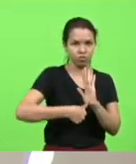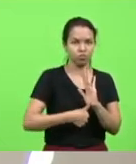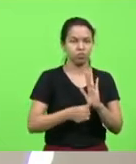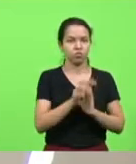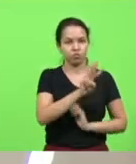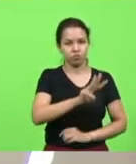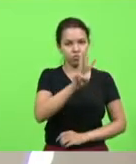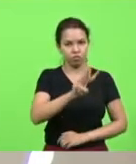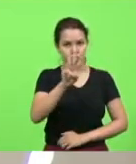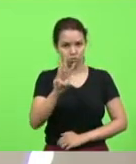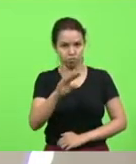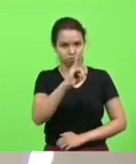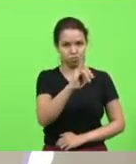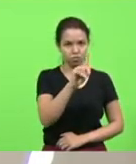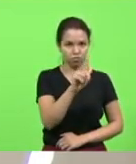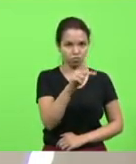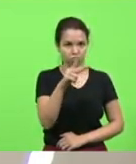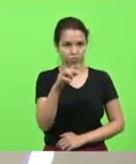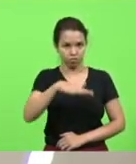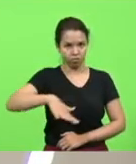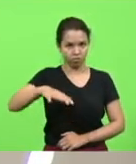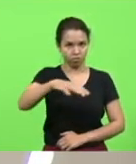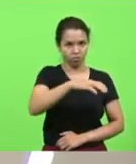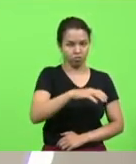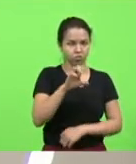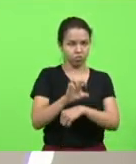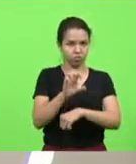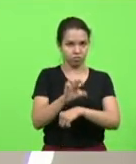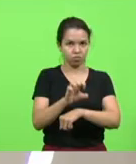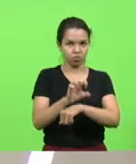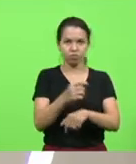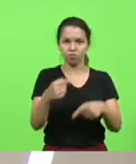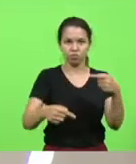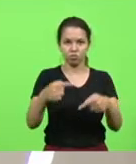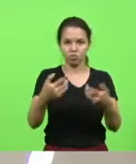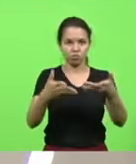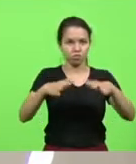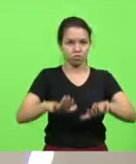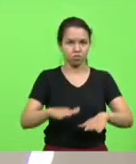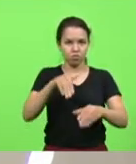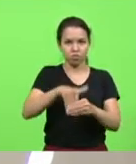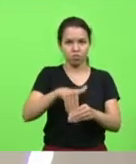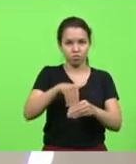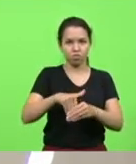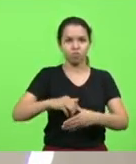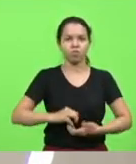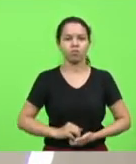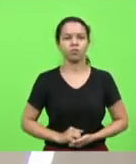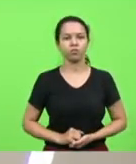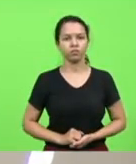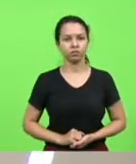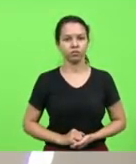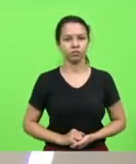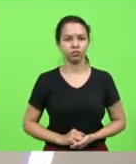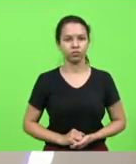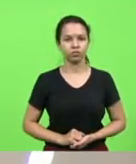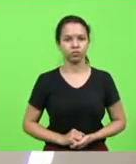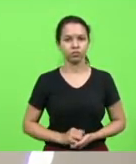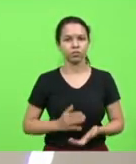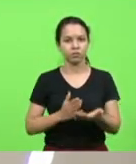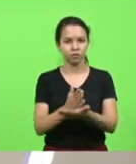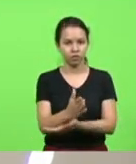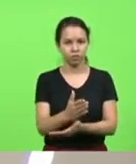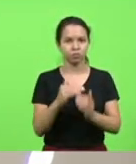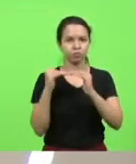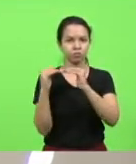IGP do Estado, em discussão. Não havendo quem queira discutir em votação, deputados que aprovam permaneçam como se encontram.